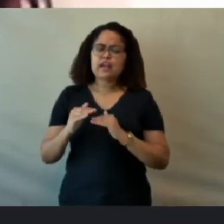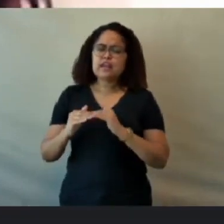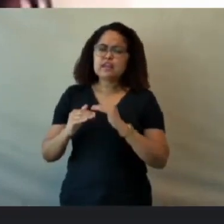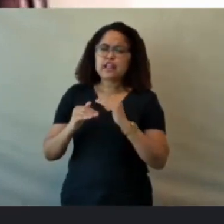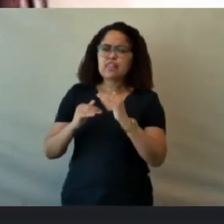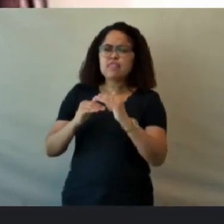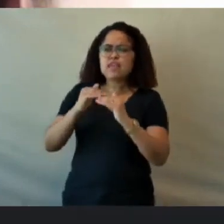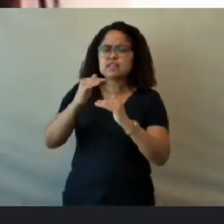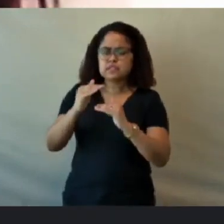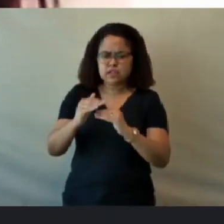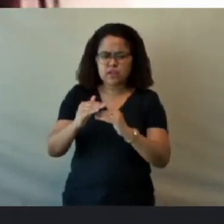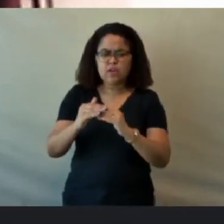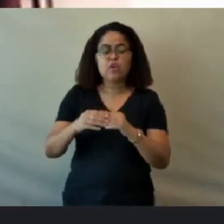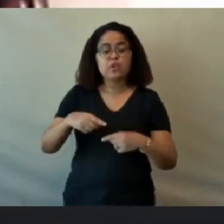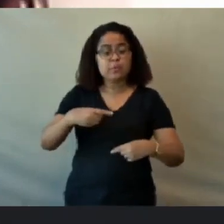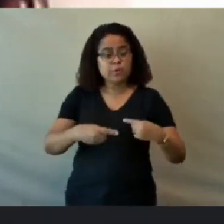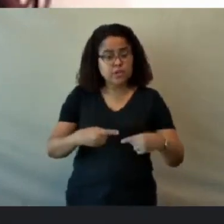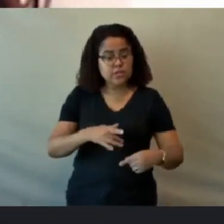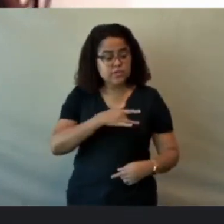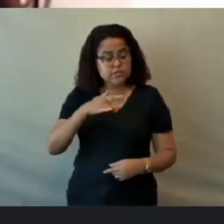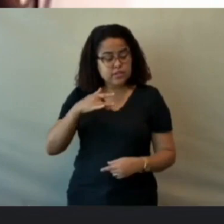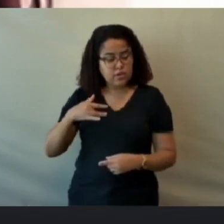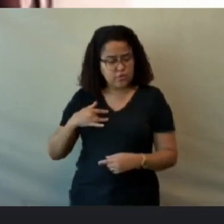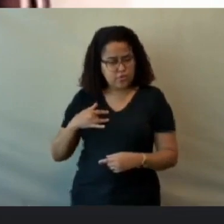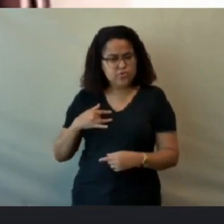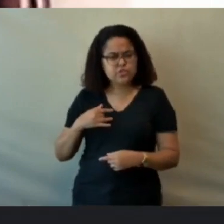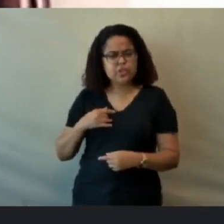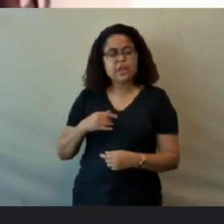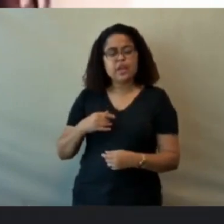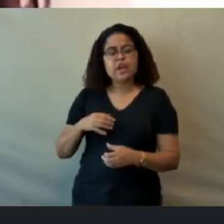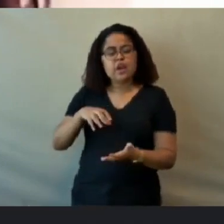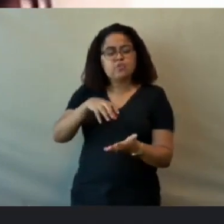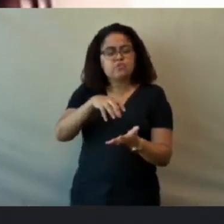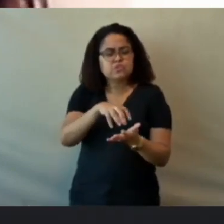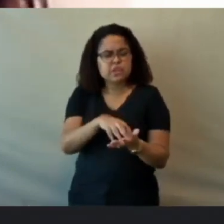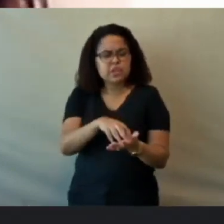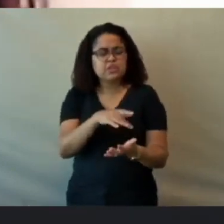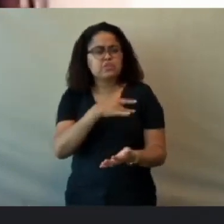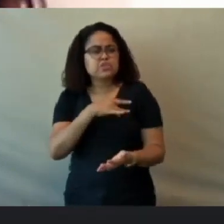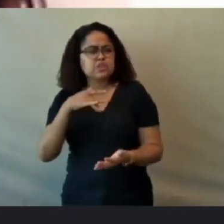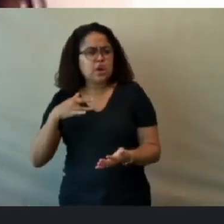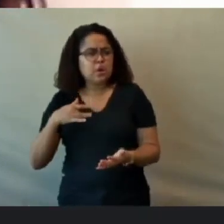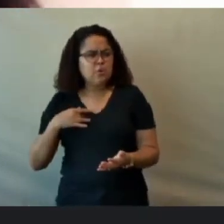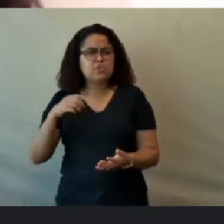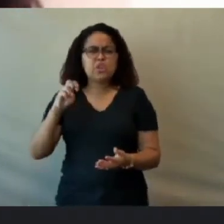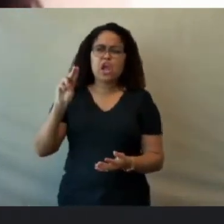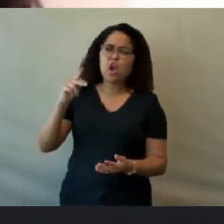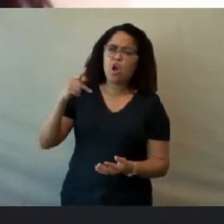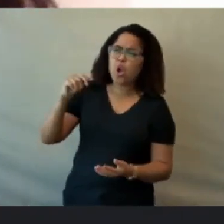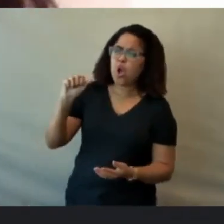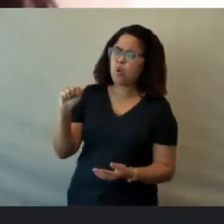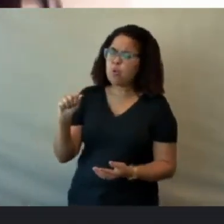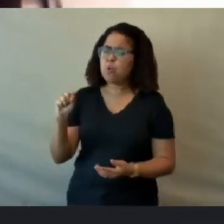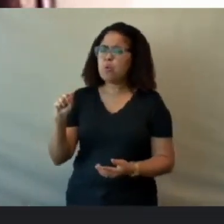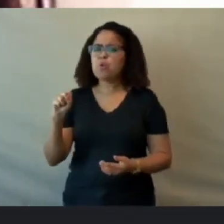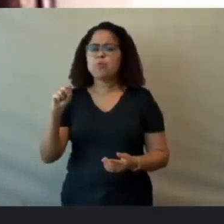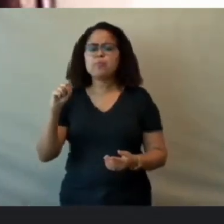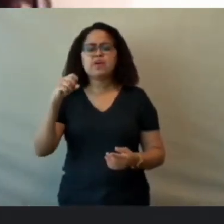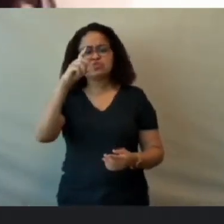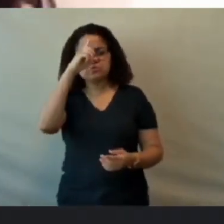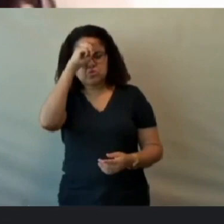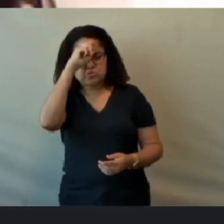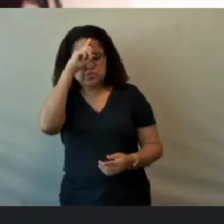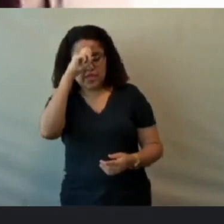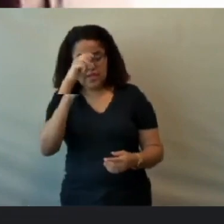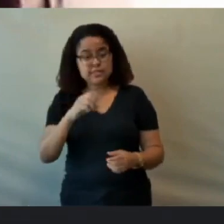política de saúde também, a unidade básica de saúde, aí a gente tem as UPAs, gente tem os hospitais, na assistência social nós também